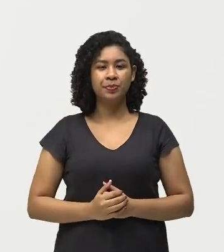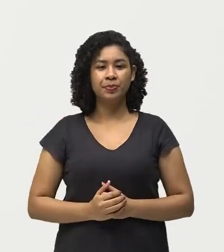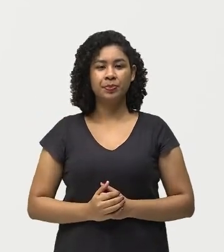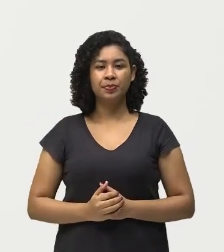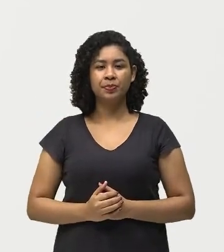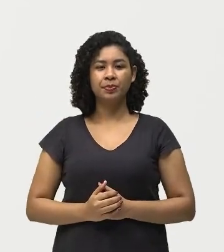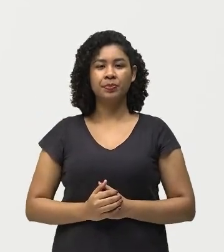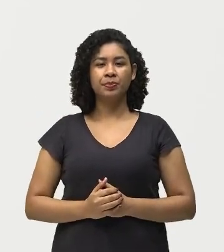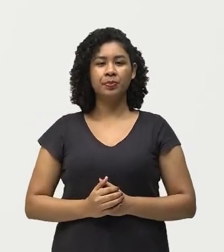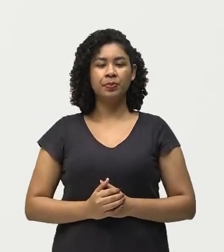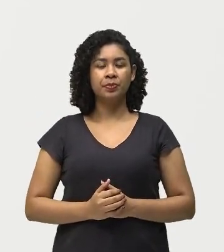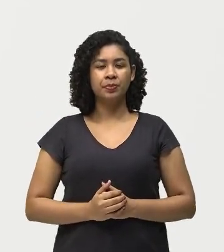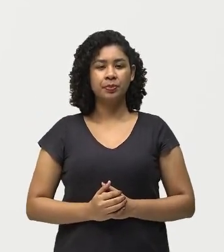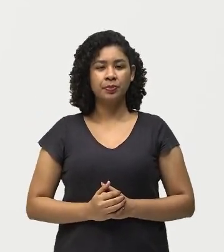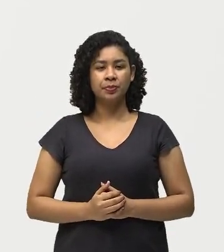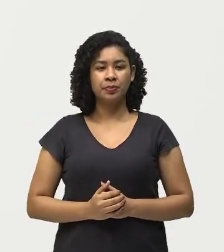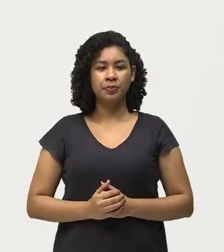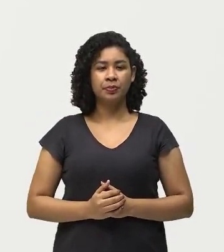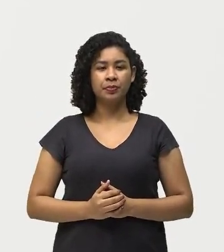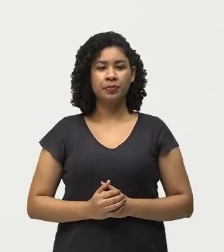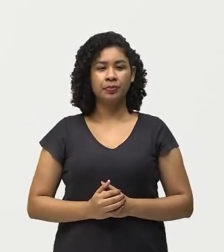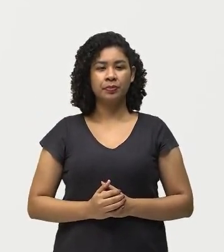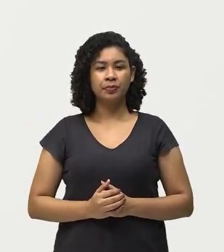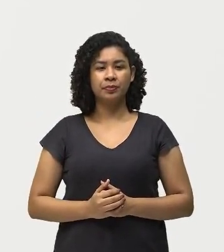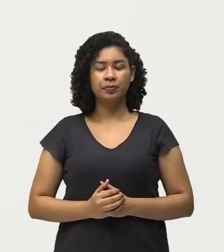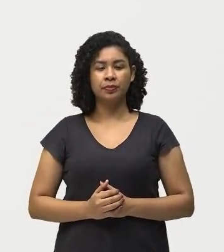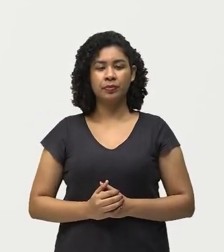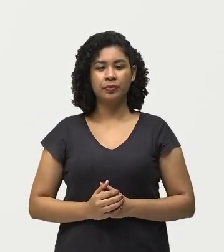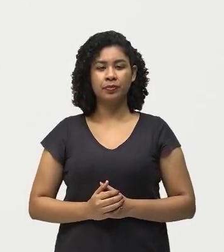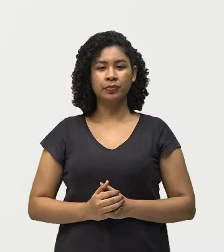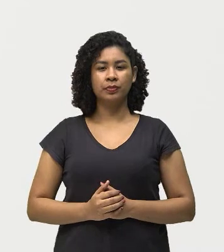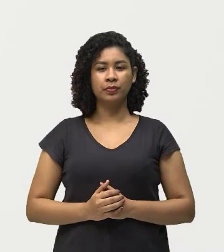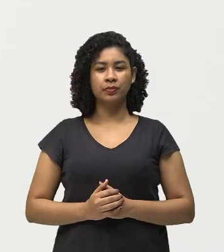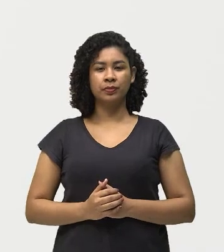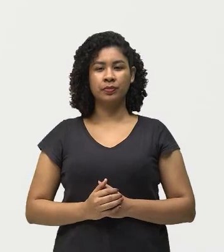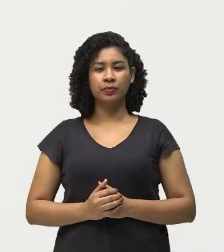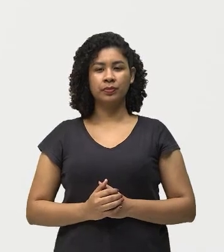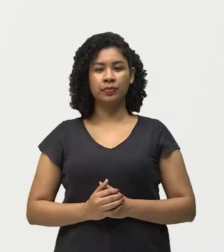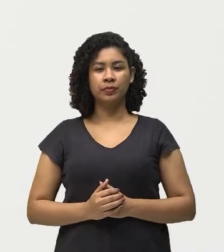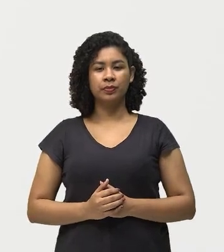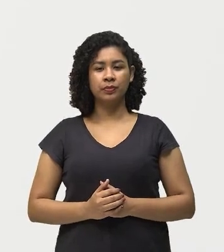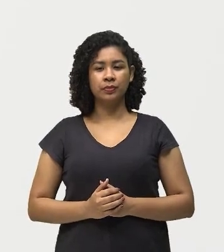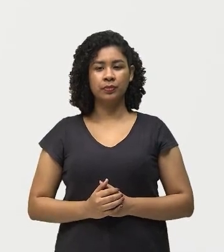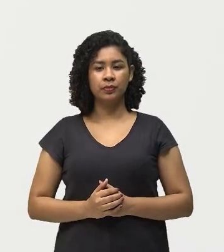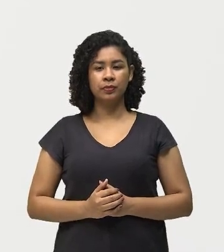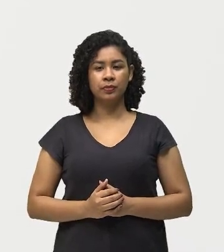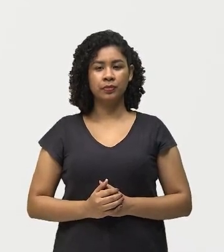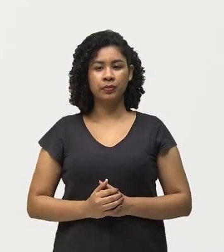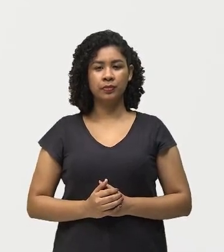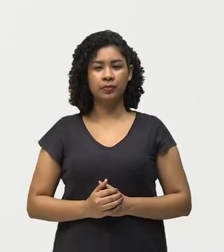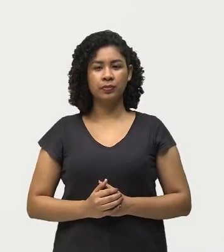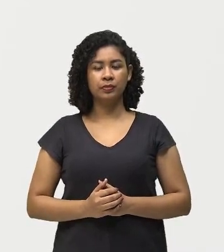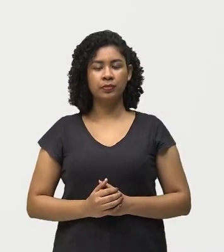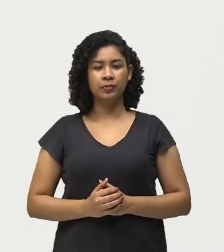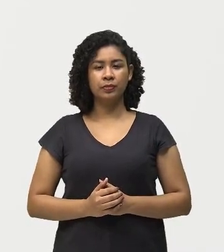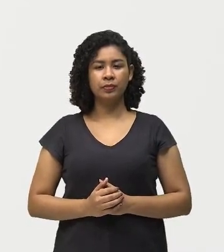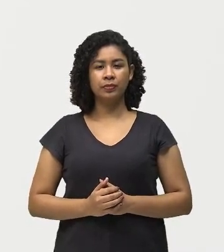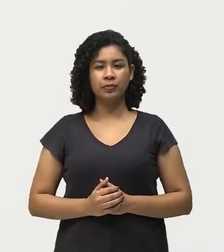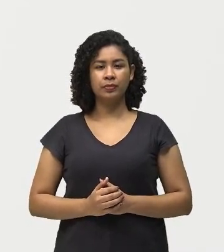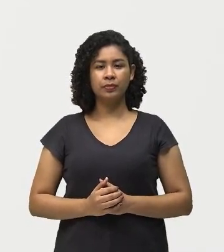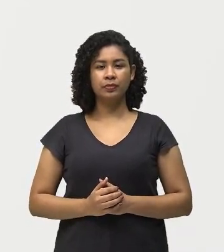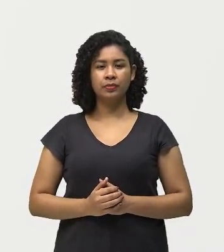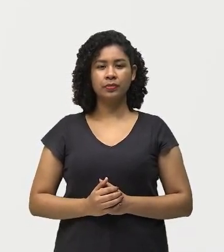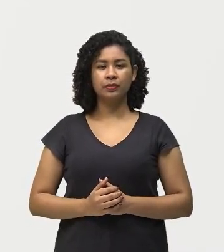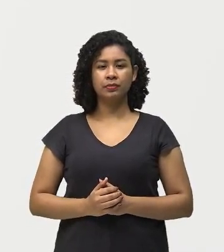Paragraph 2. Choose computer science only if you like abstract thinking and a lot of